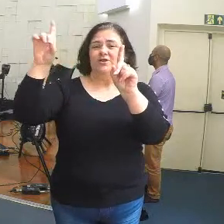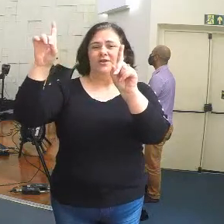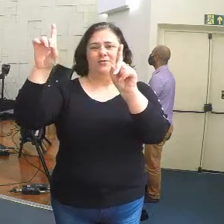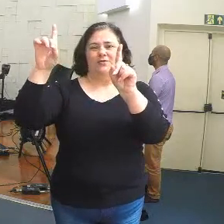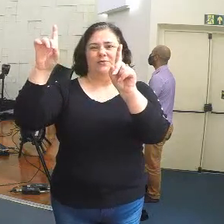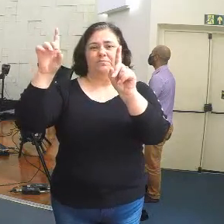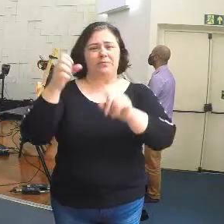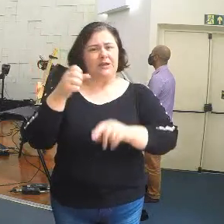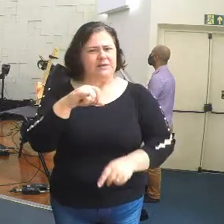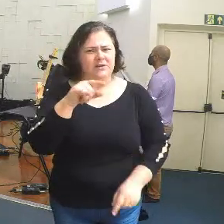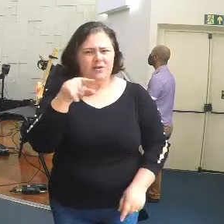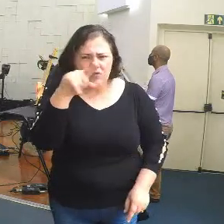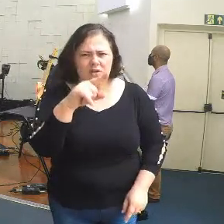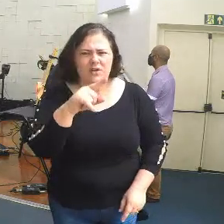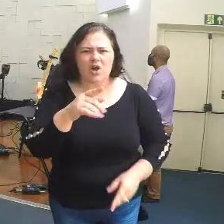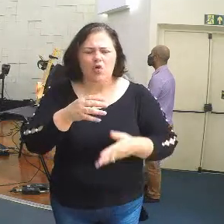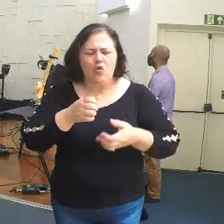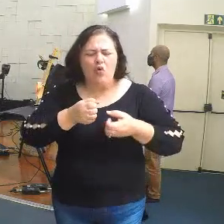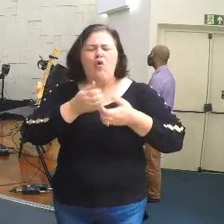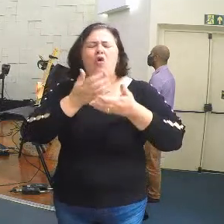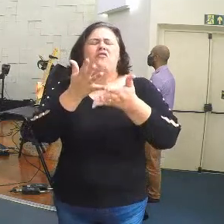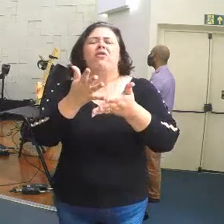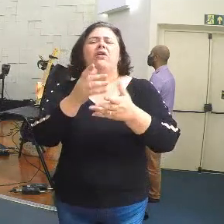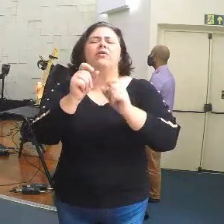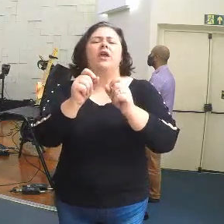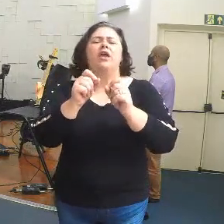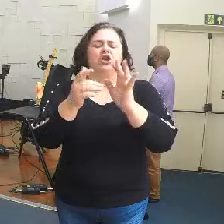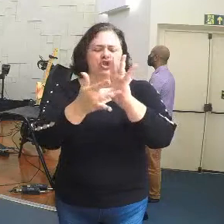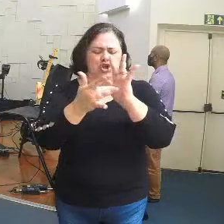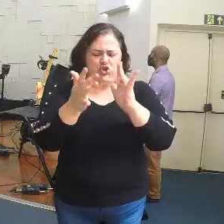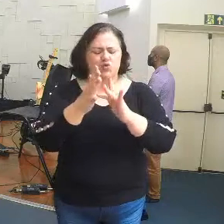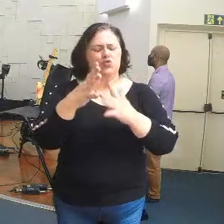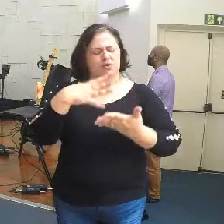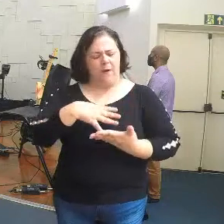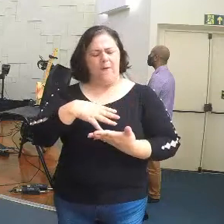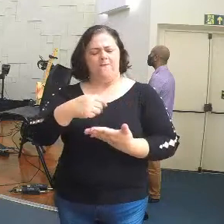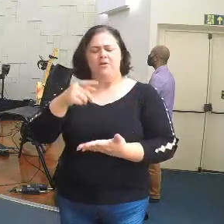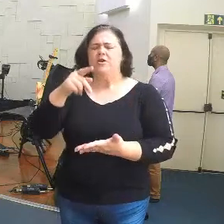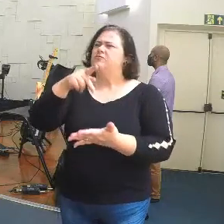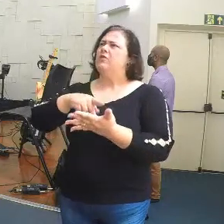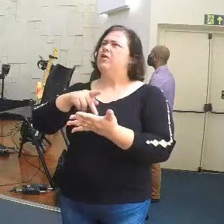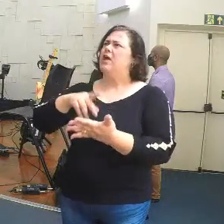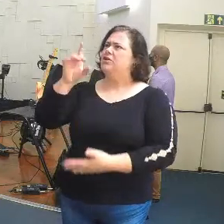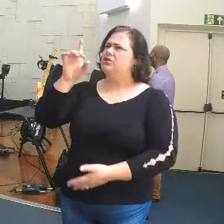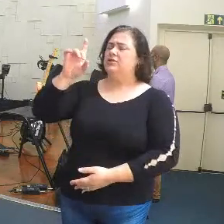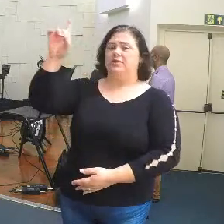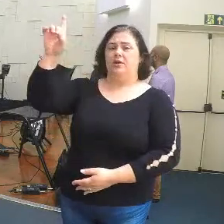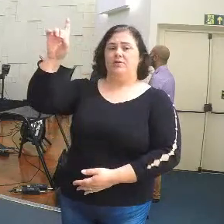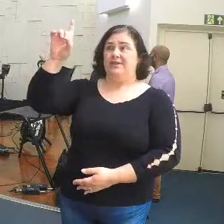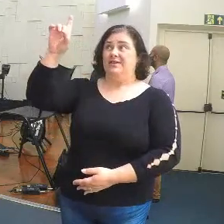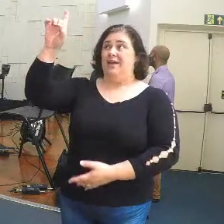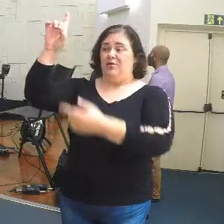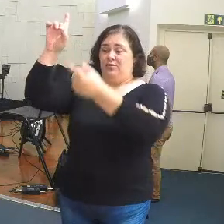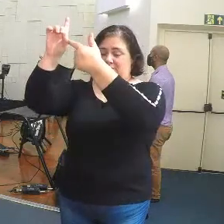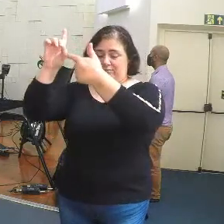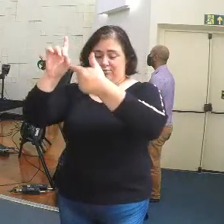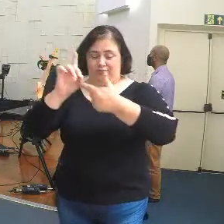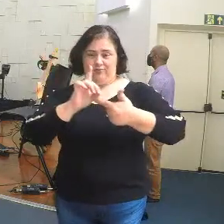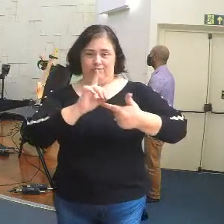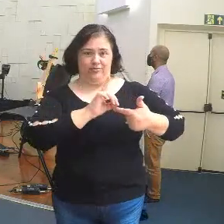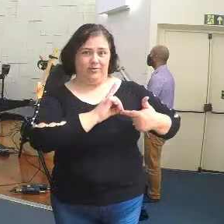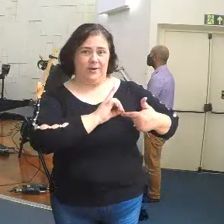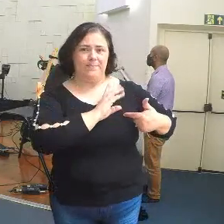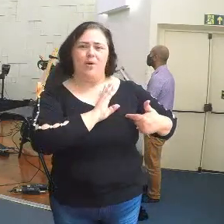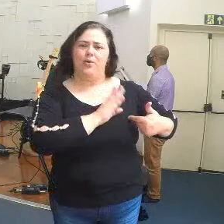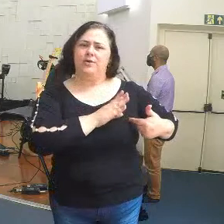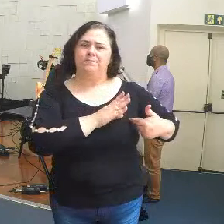que Jesus é o Filho de Deus, Deus permanece nele e ele em Deus. E nós conhecemos e cremos no